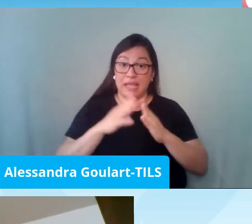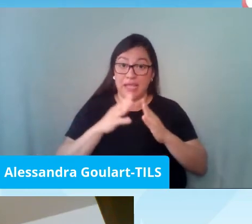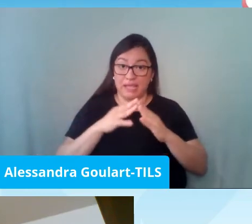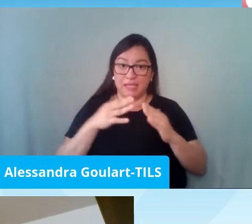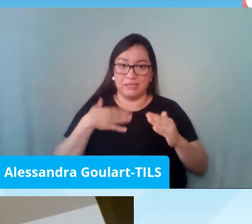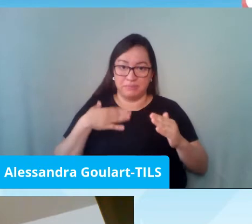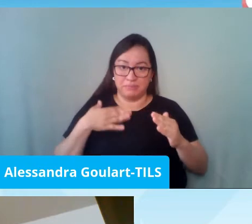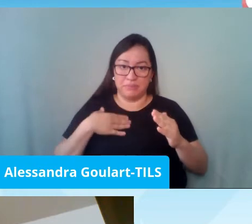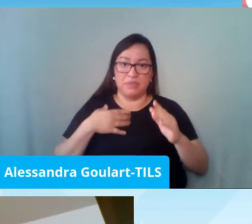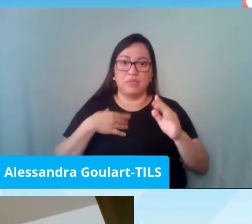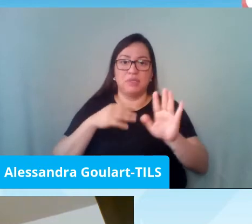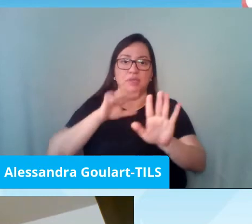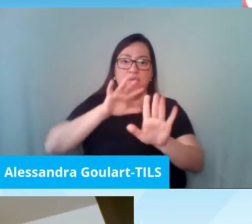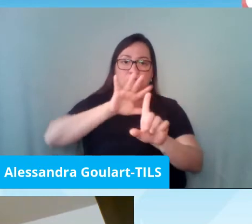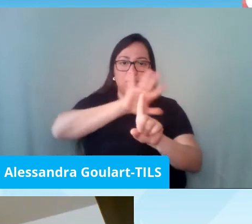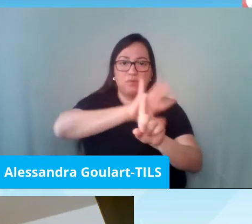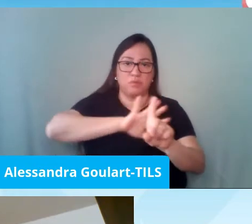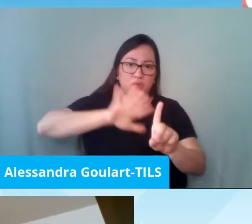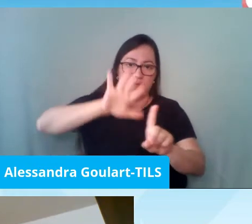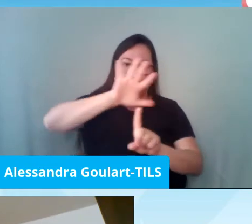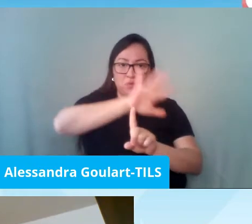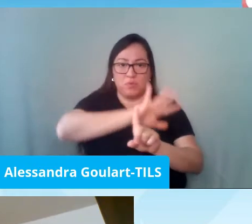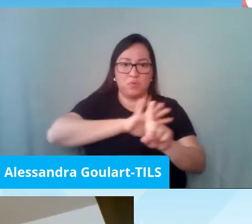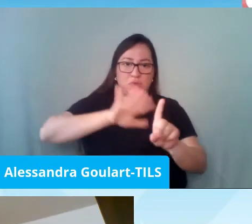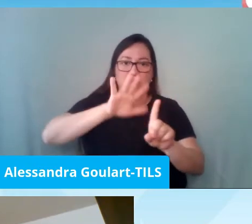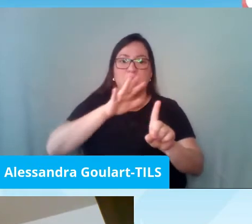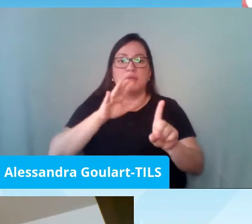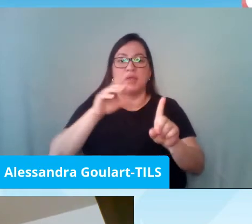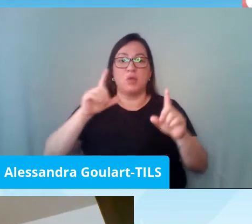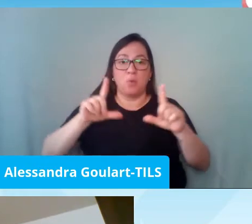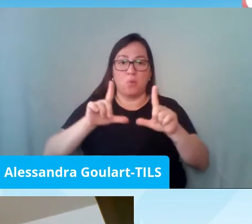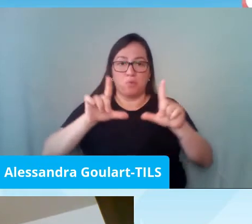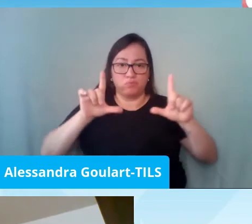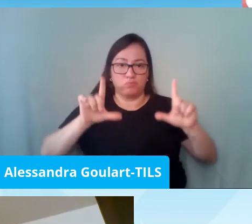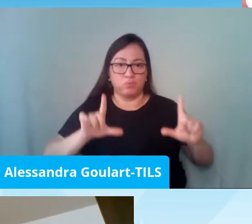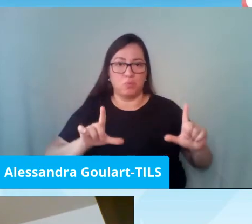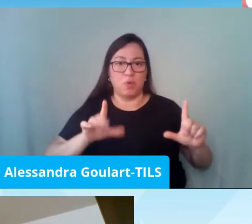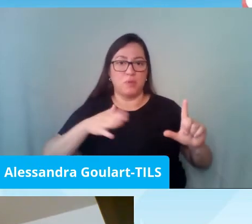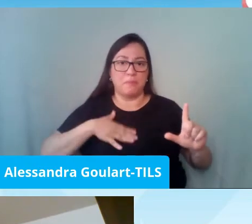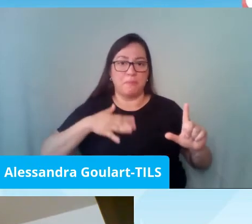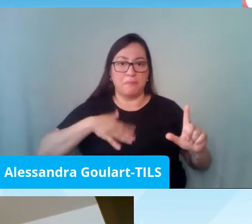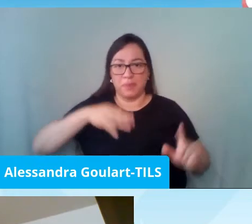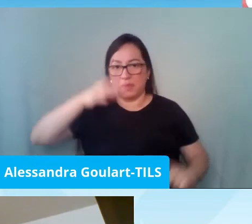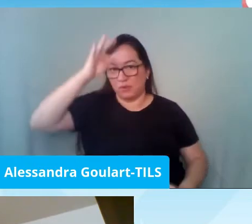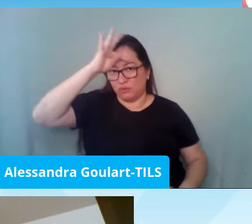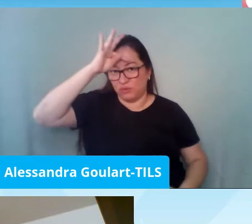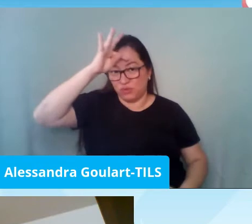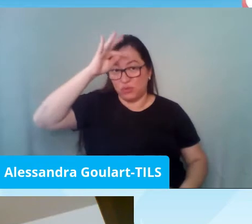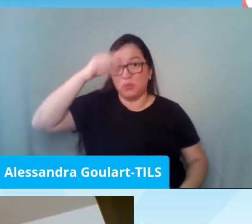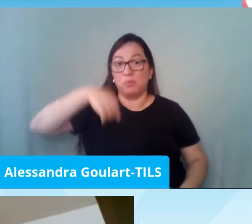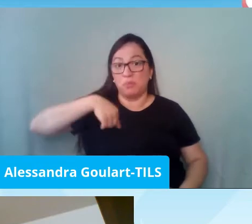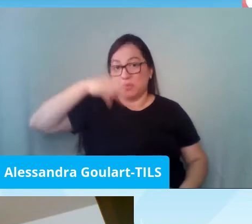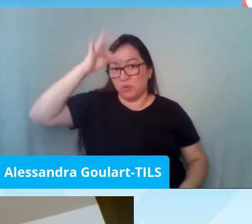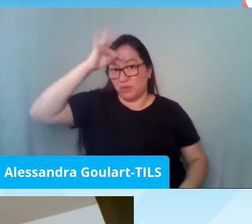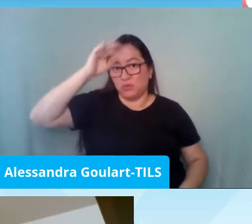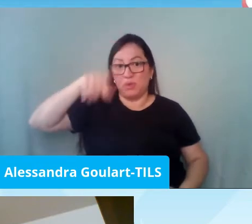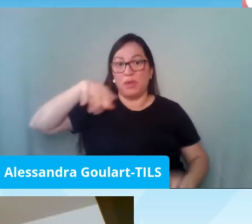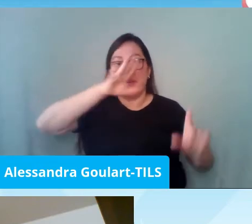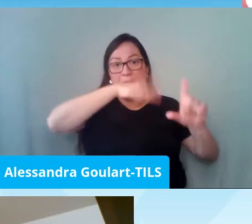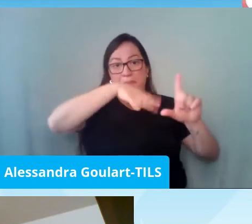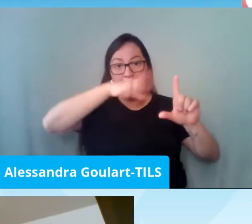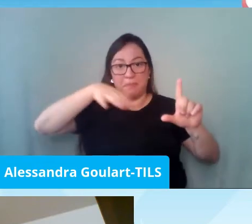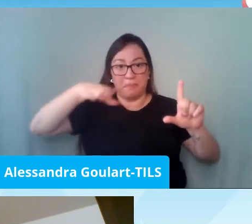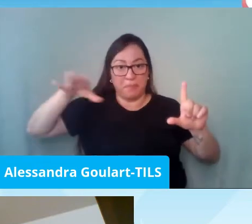quadro do meu tio. Eu tinha falado para o pessoal que para mim é bem importante, né? Eu tenho um tio pintor, então do meu tio Marilton